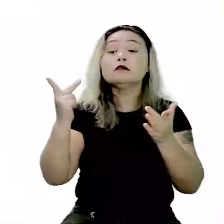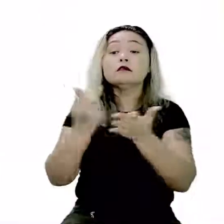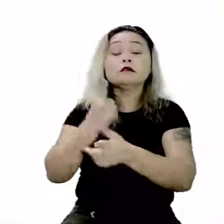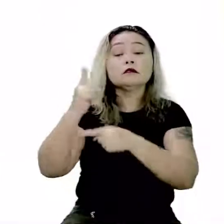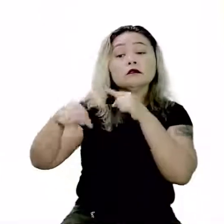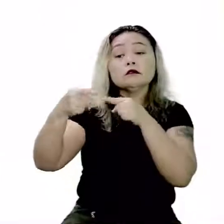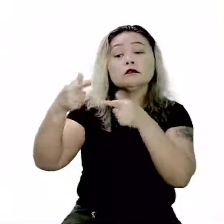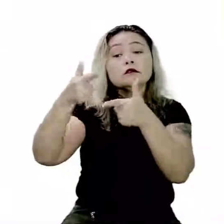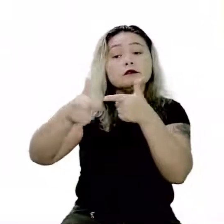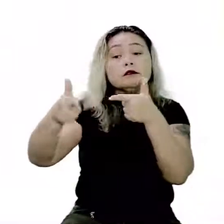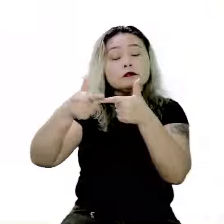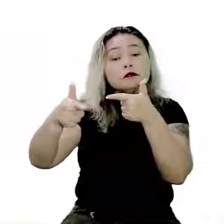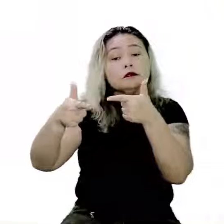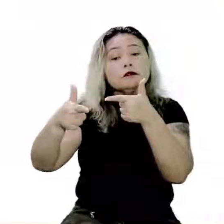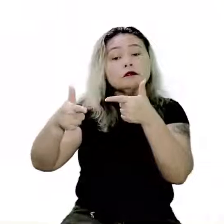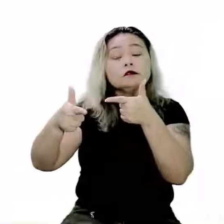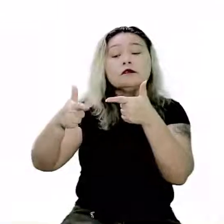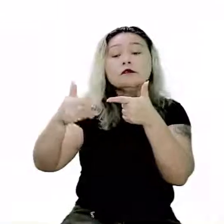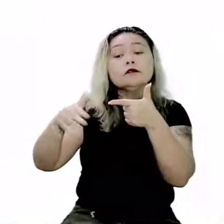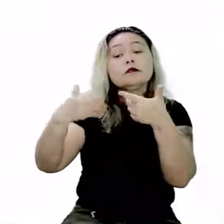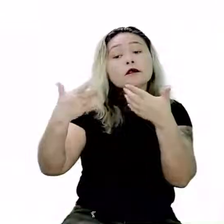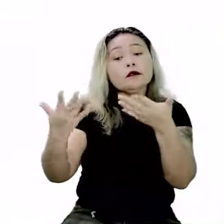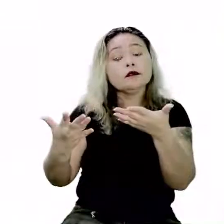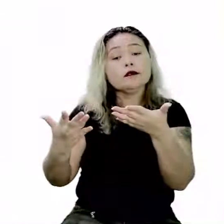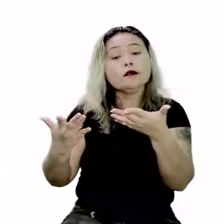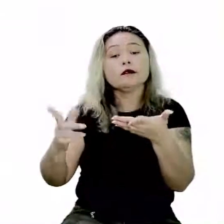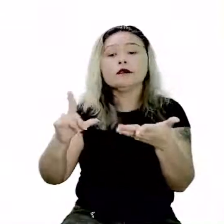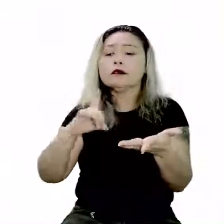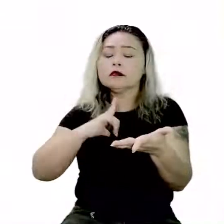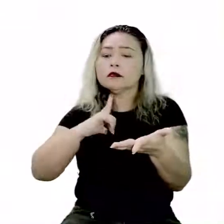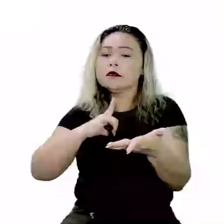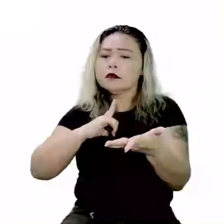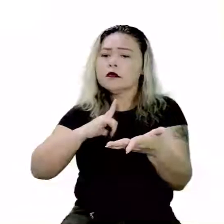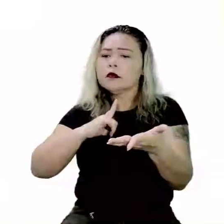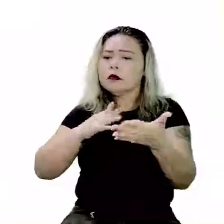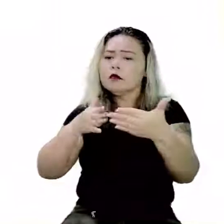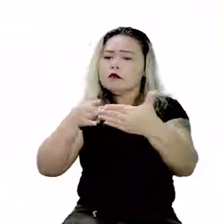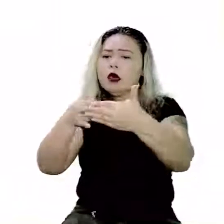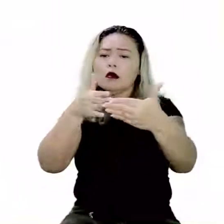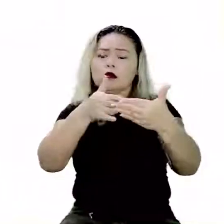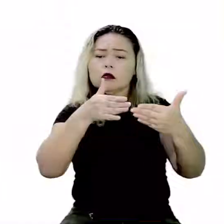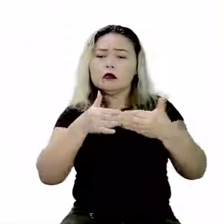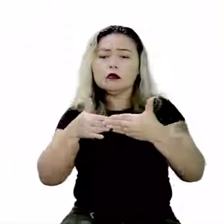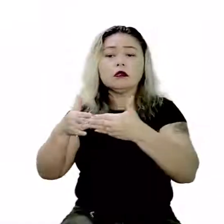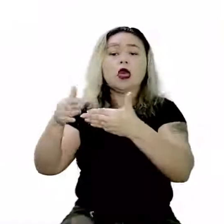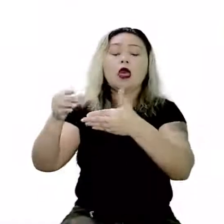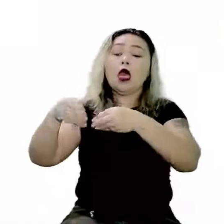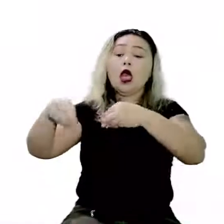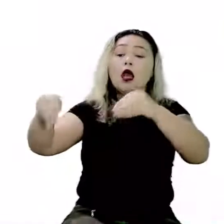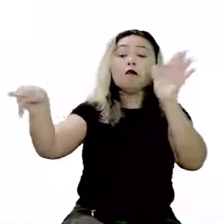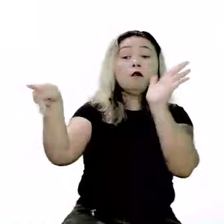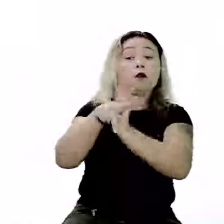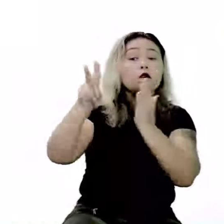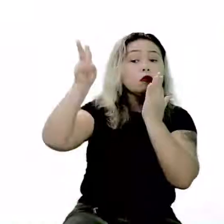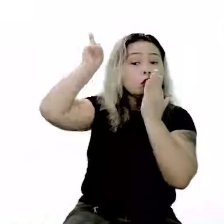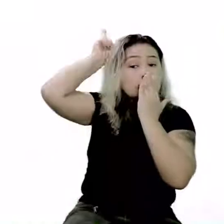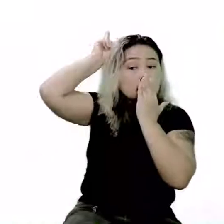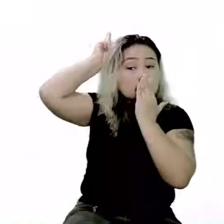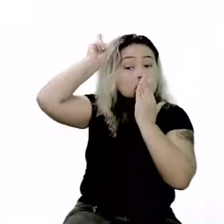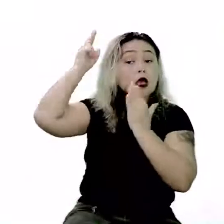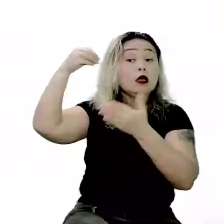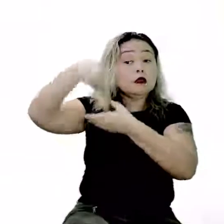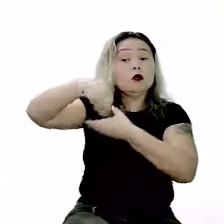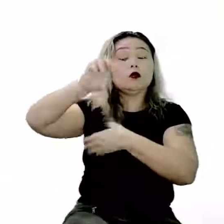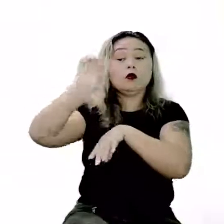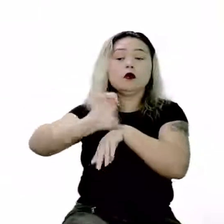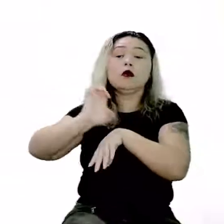acontecer? Conflito. E para isso, tivemos que ter a demarcação de terras indígenas em Rondônia. Ou seja,